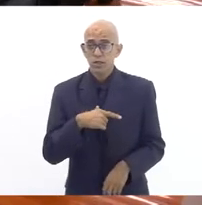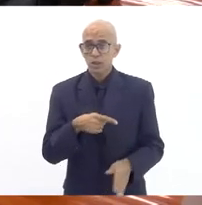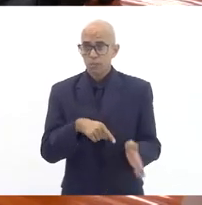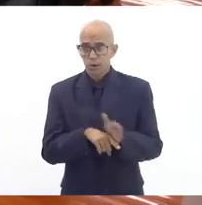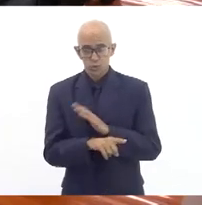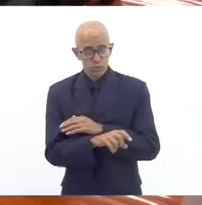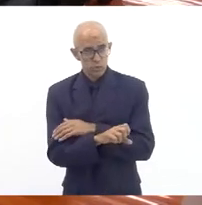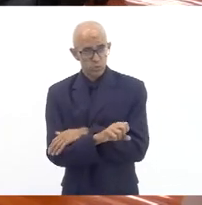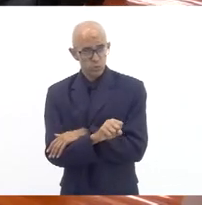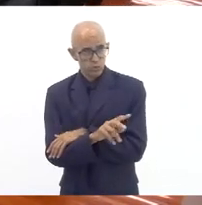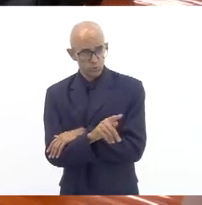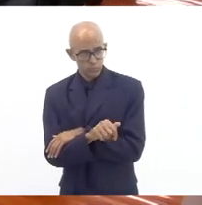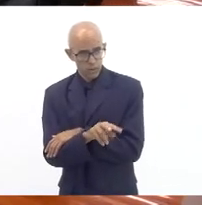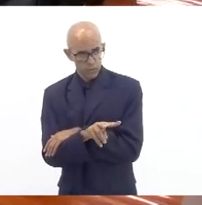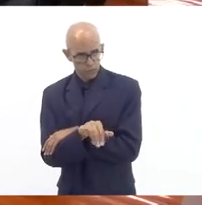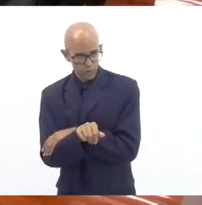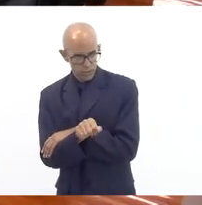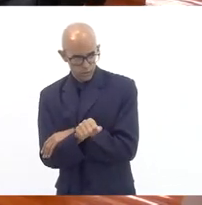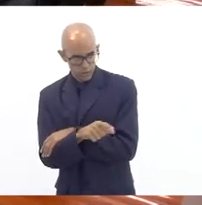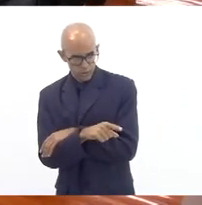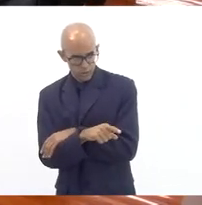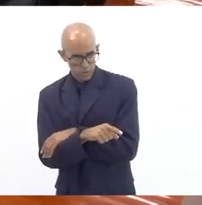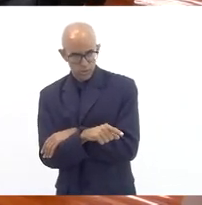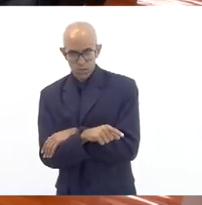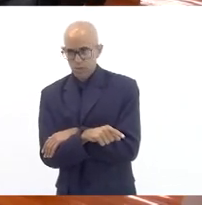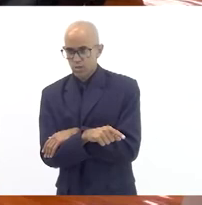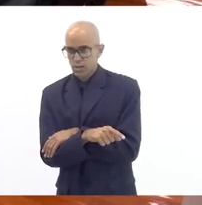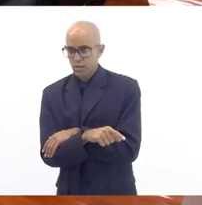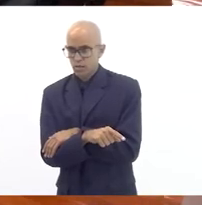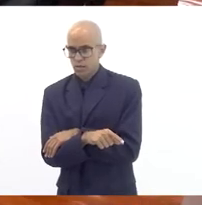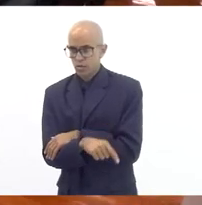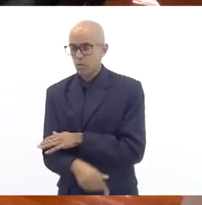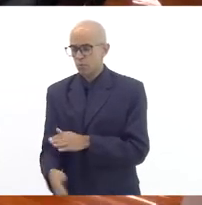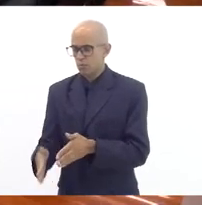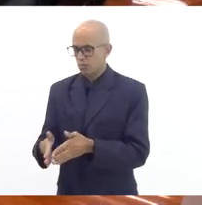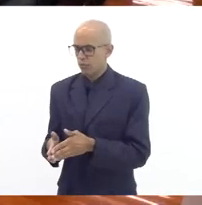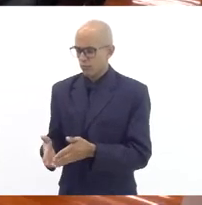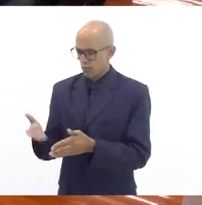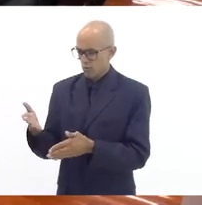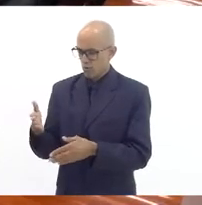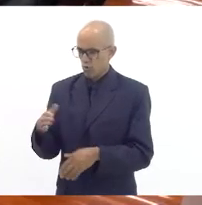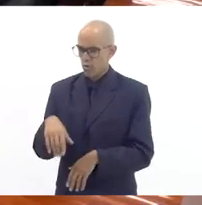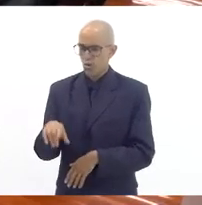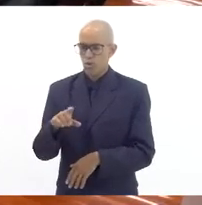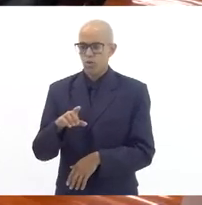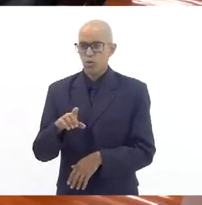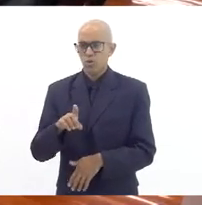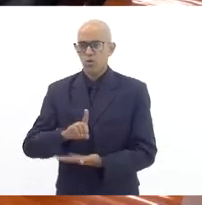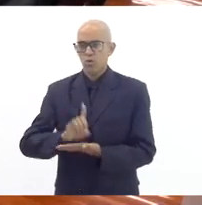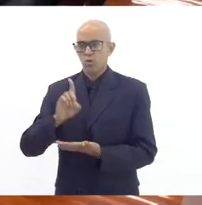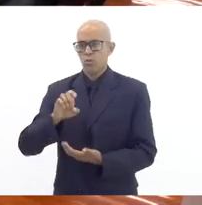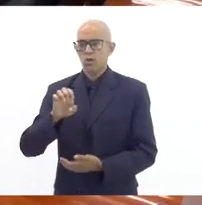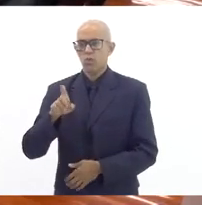Vou passar o microfone, por gentileza, para o representante da Supervia, para responder, doutor Eduardo Scholl.